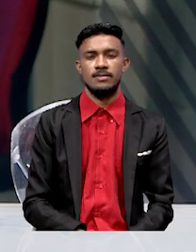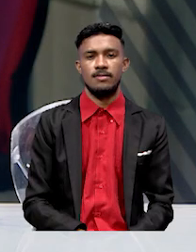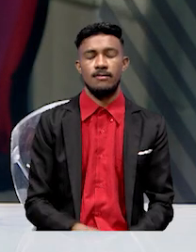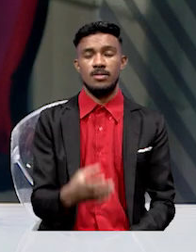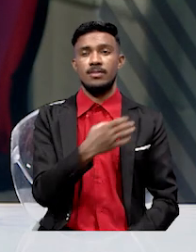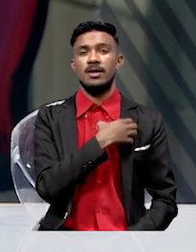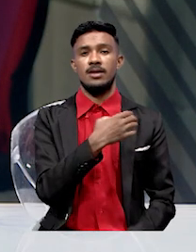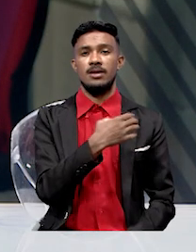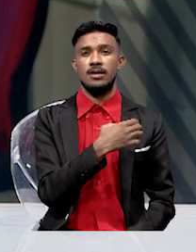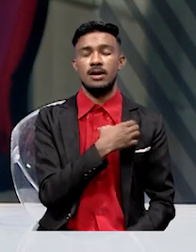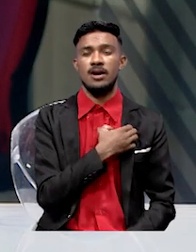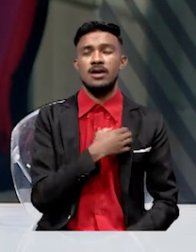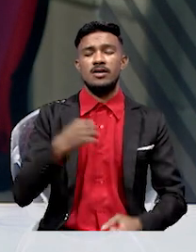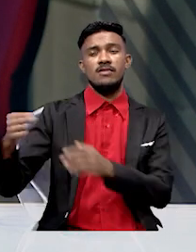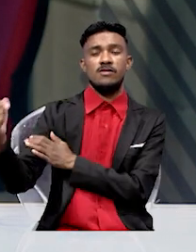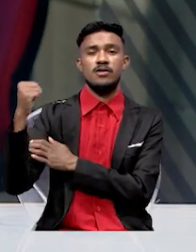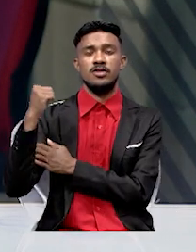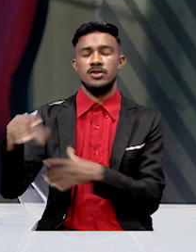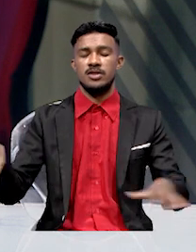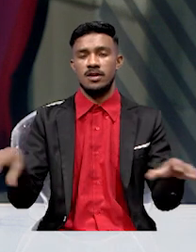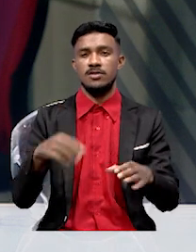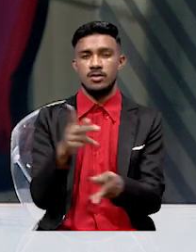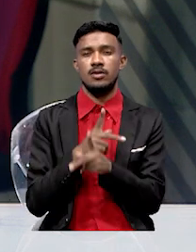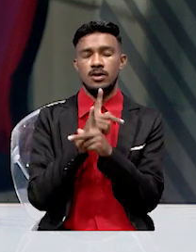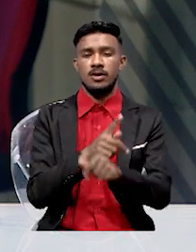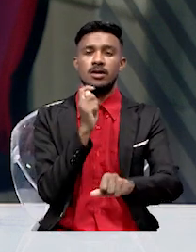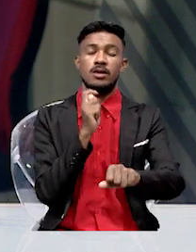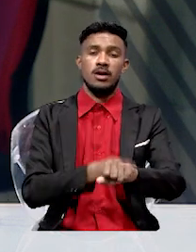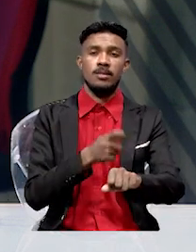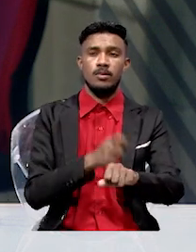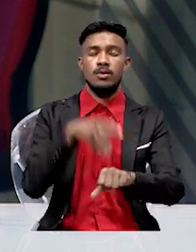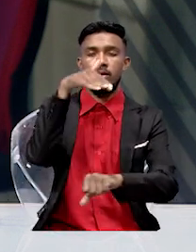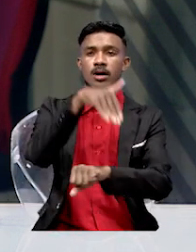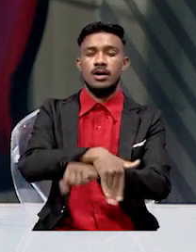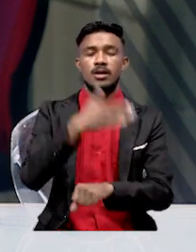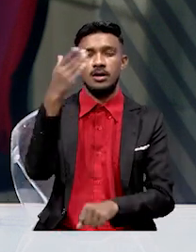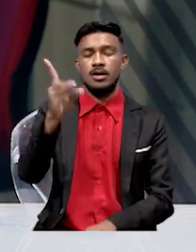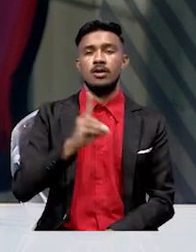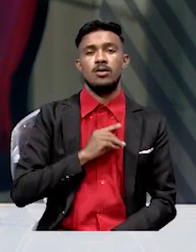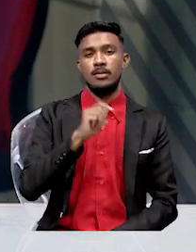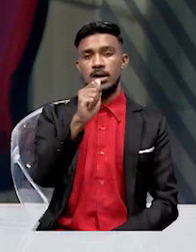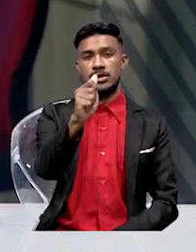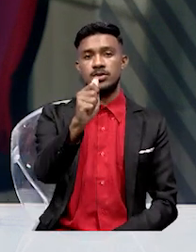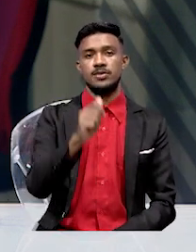Penitelli se reforza liutan sistema kontrolu iha tempu kalang iha area Dong Aleixo.